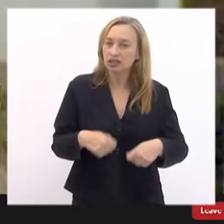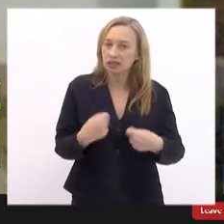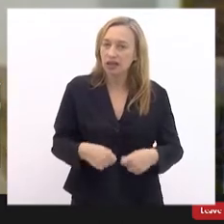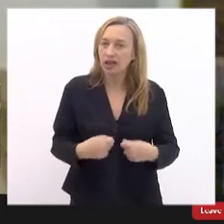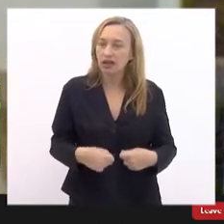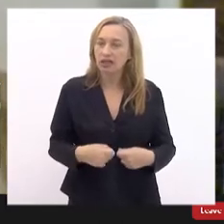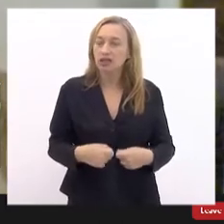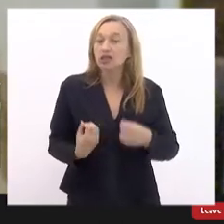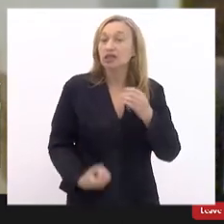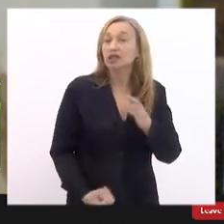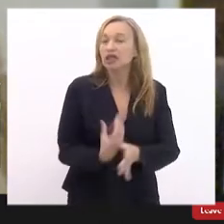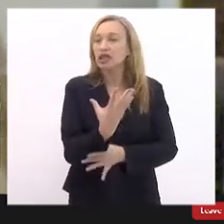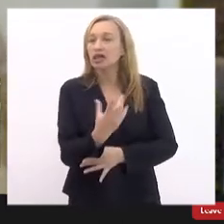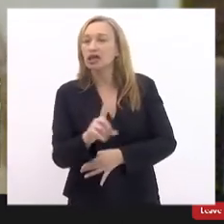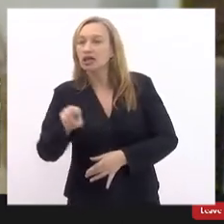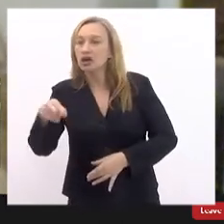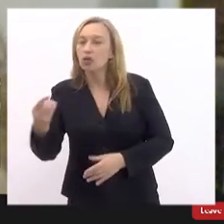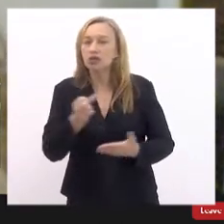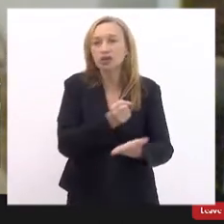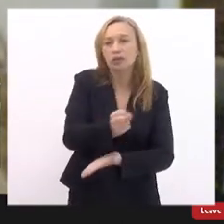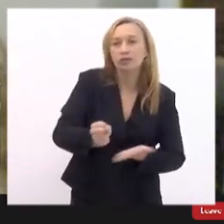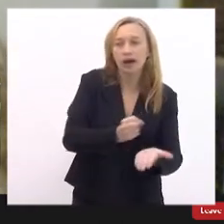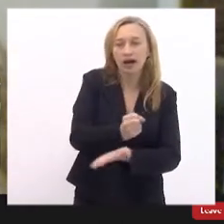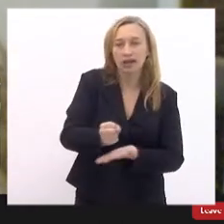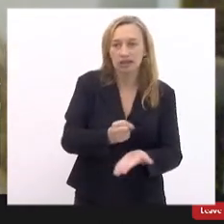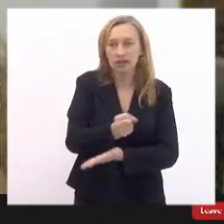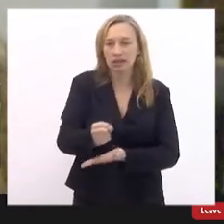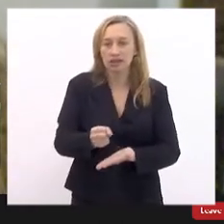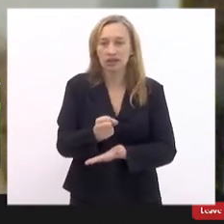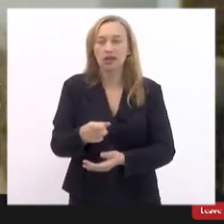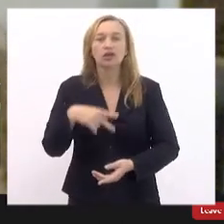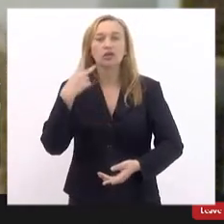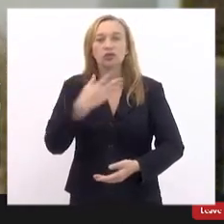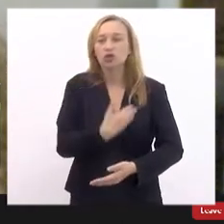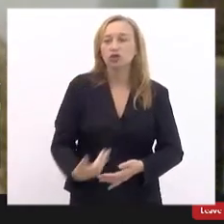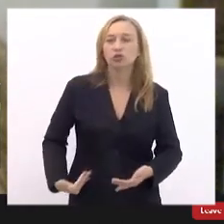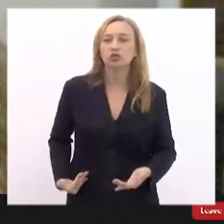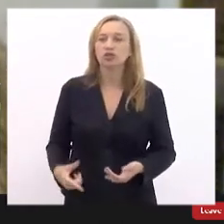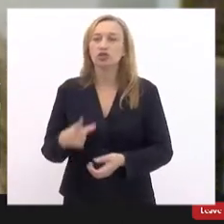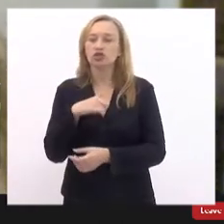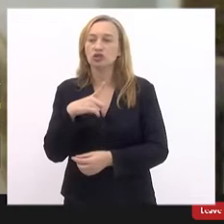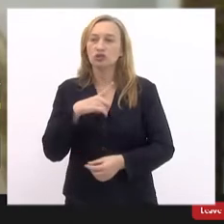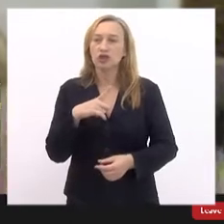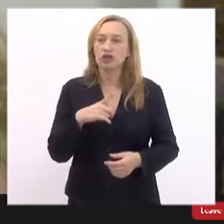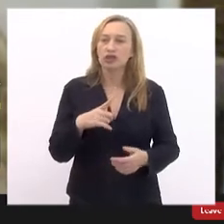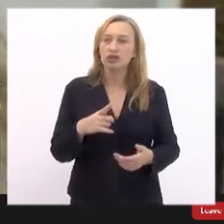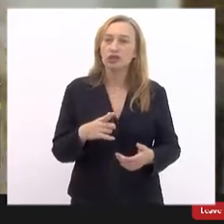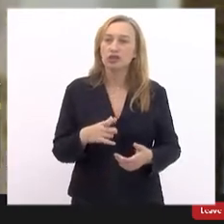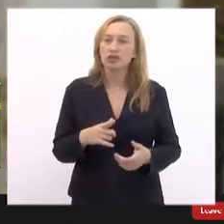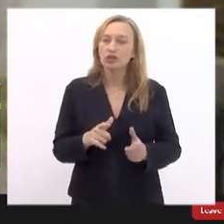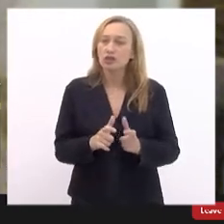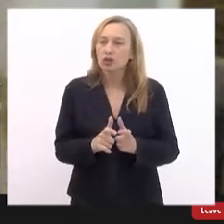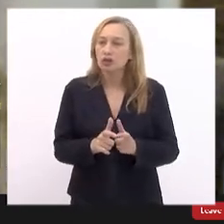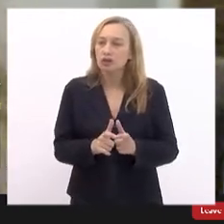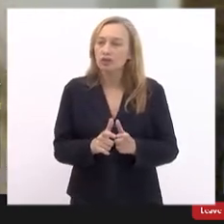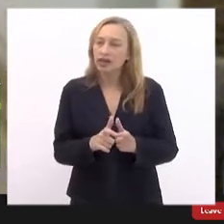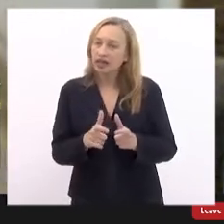se constituir uma outra base para executar uma política pública que tivesse um alcance